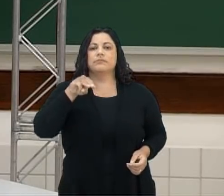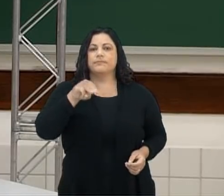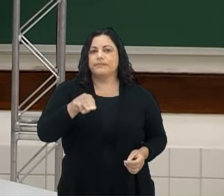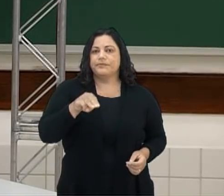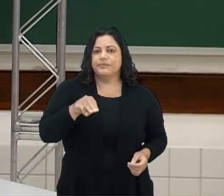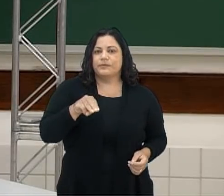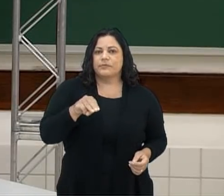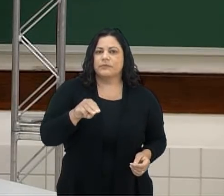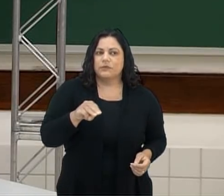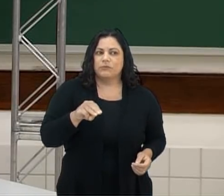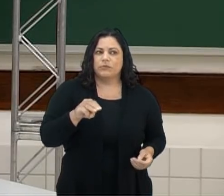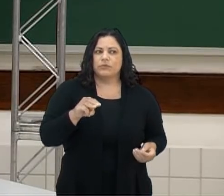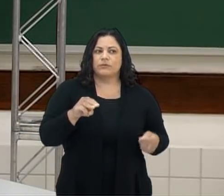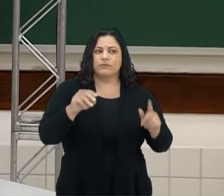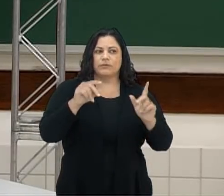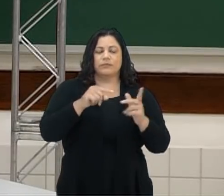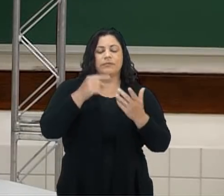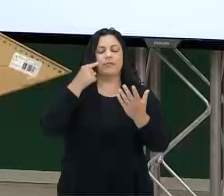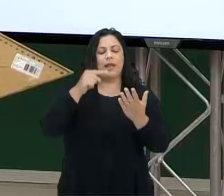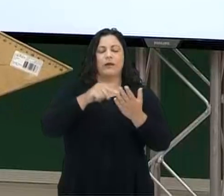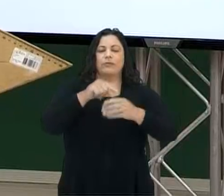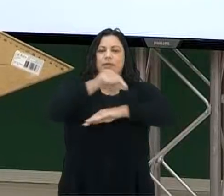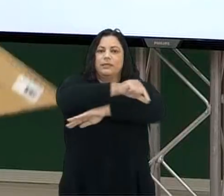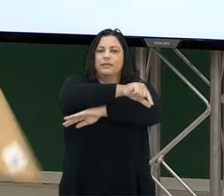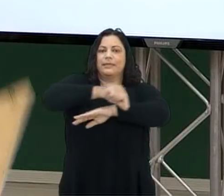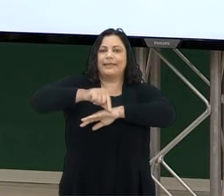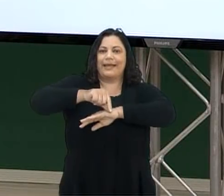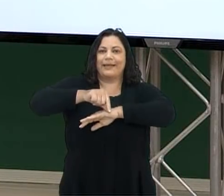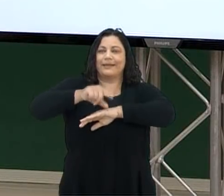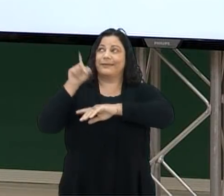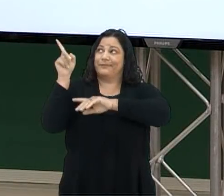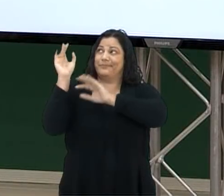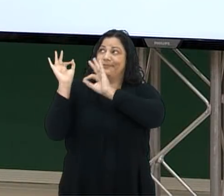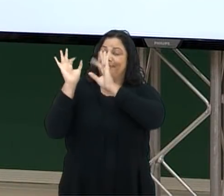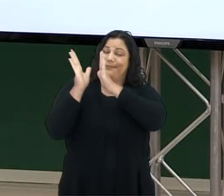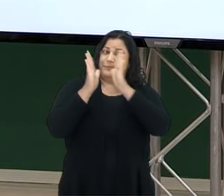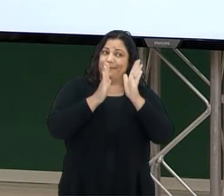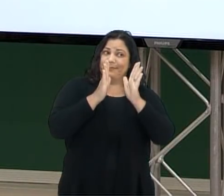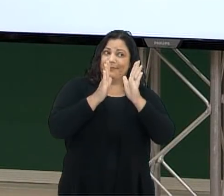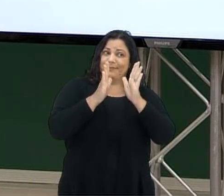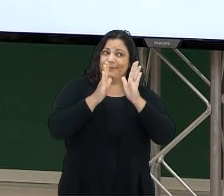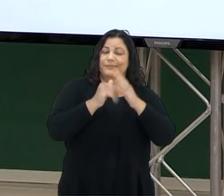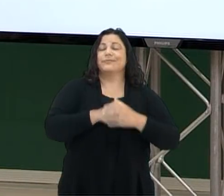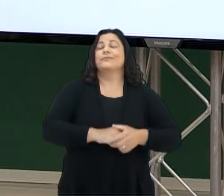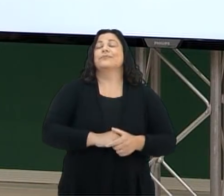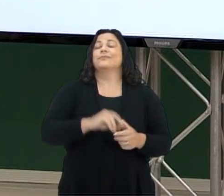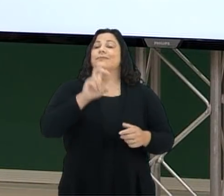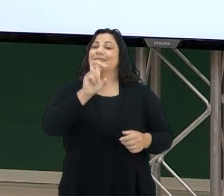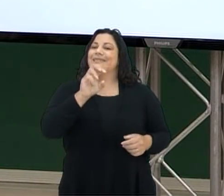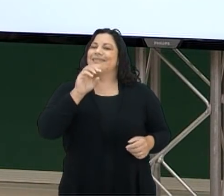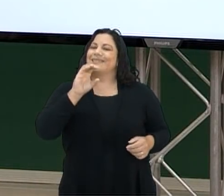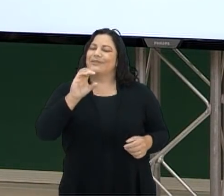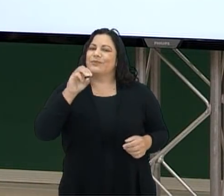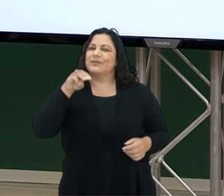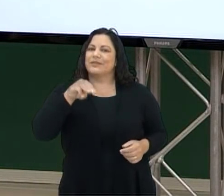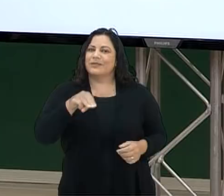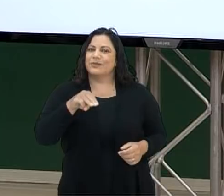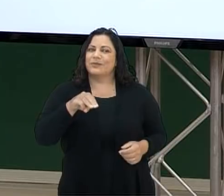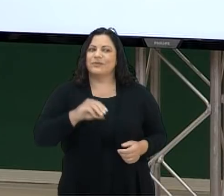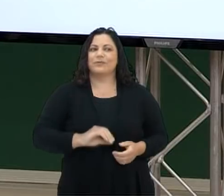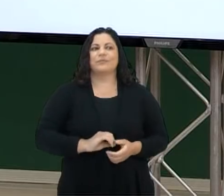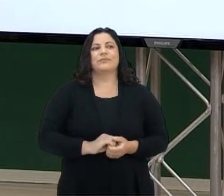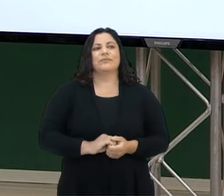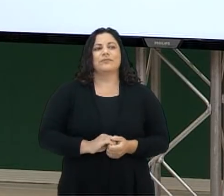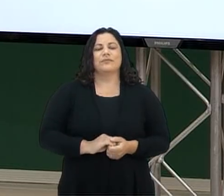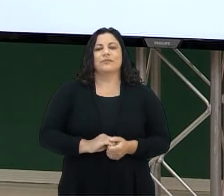5 centímetros e marco aqui na régua 5 centímetros, certo? Essa é a ideia. Bom, eu vou fazer, aqui o meu vai